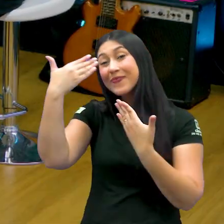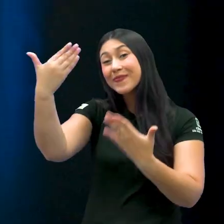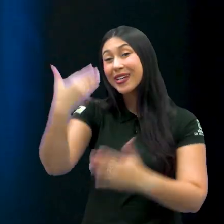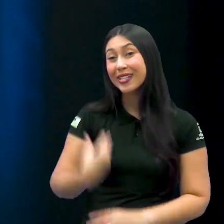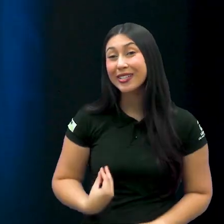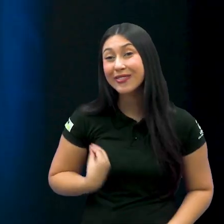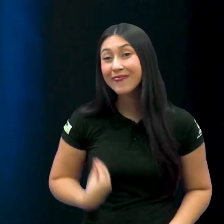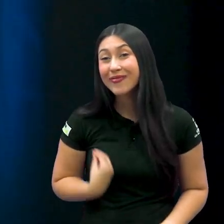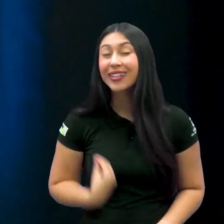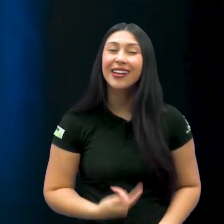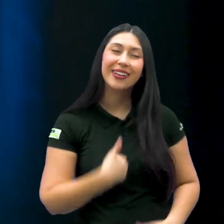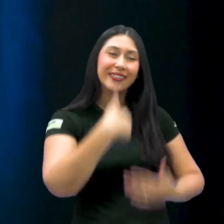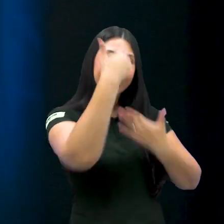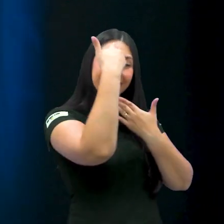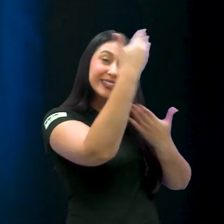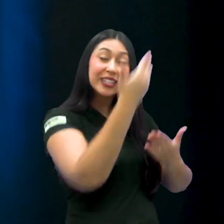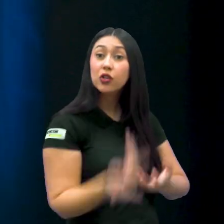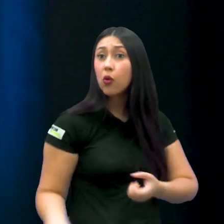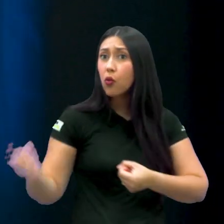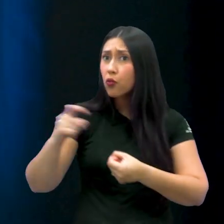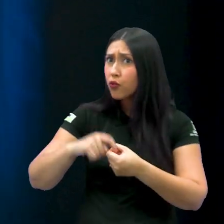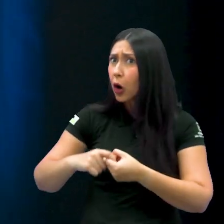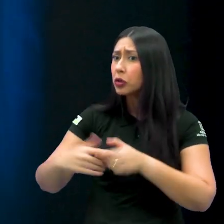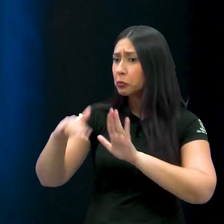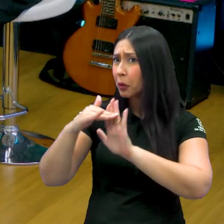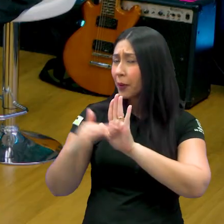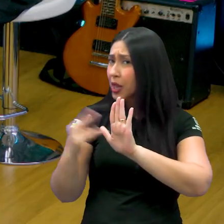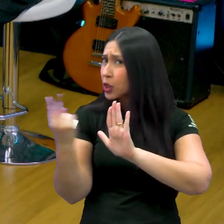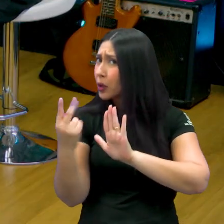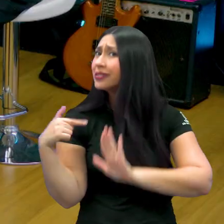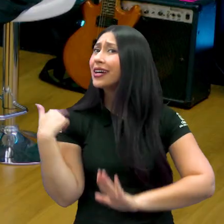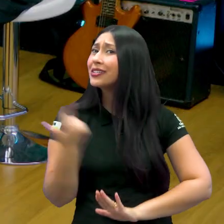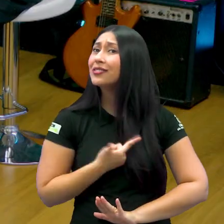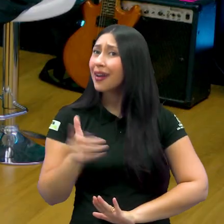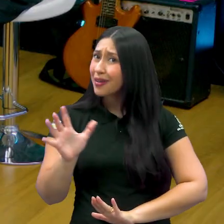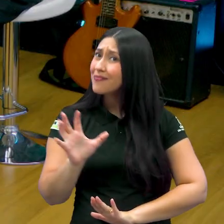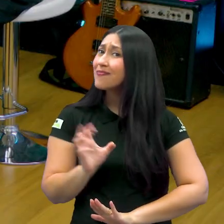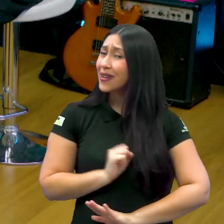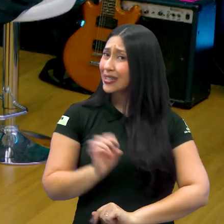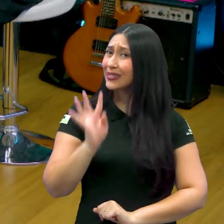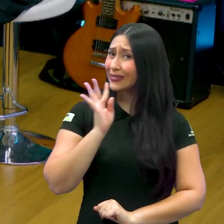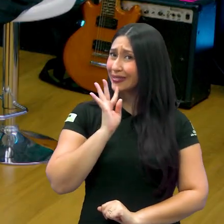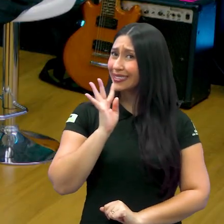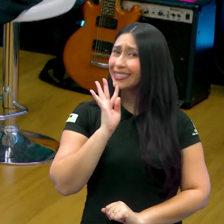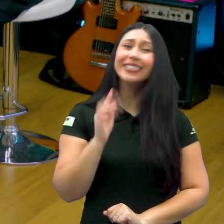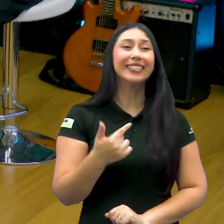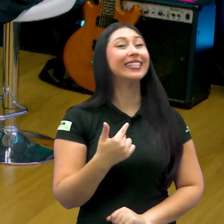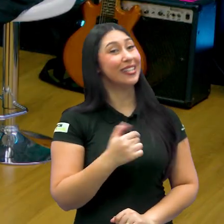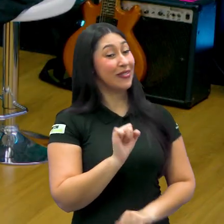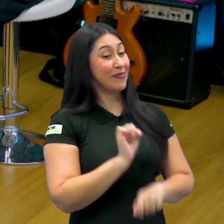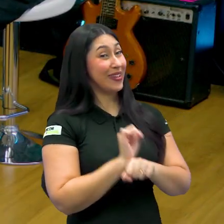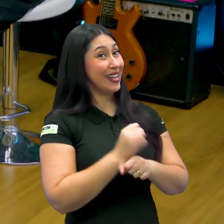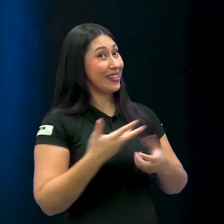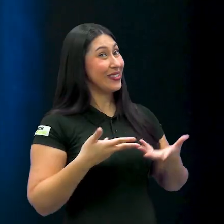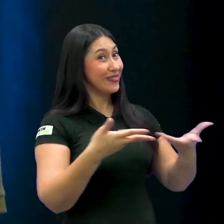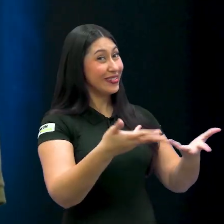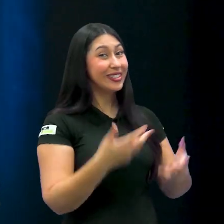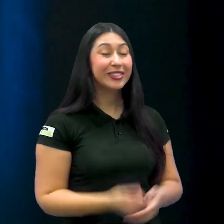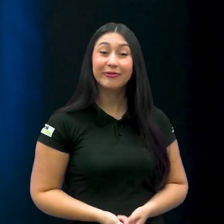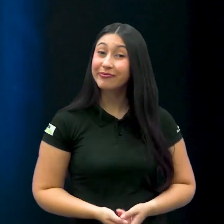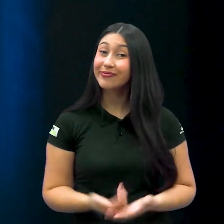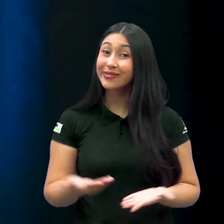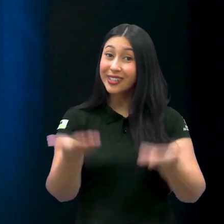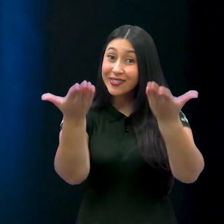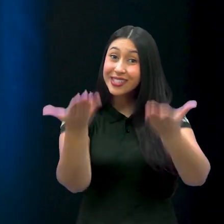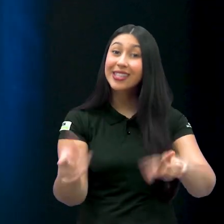sua presença. Obrigadão, eu que agradeço. Volte quando demais. tiver o segundo EP, a gente vai adorar ouvir e conhecer o seu trabalho. Vou esperar o convite. Maravilha?